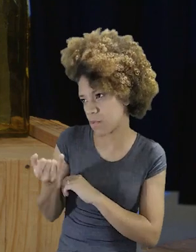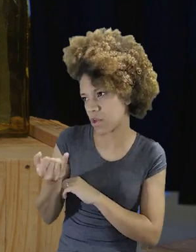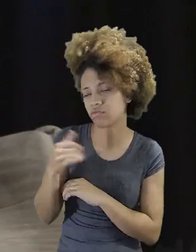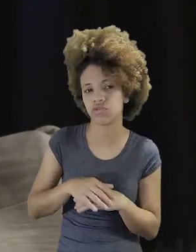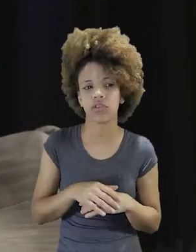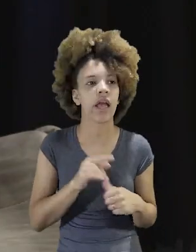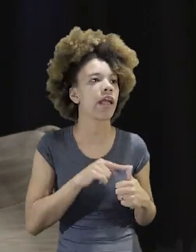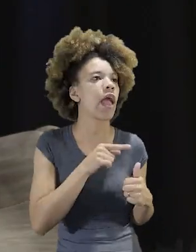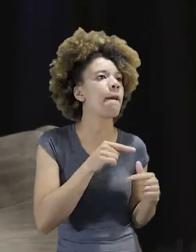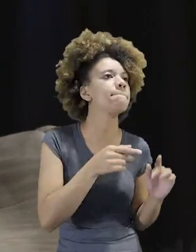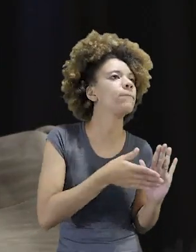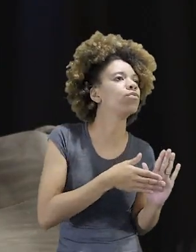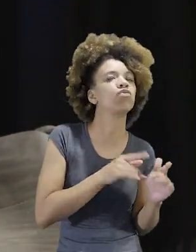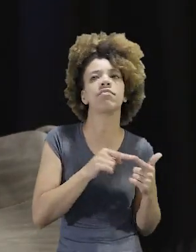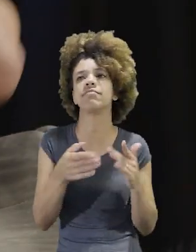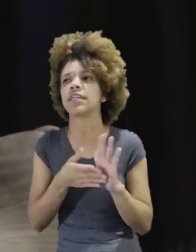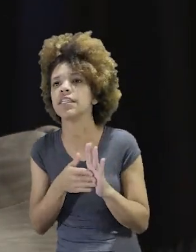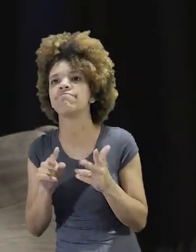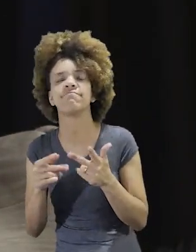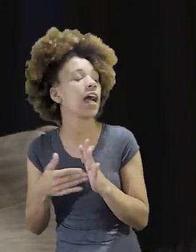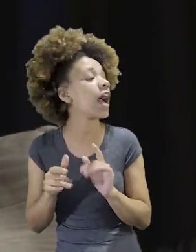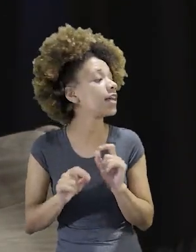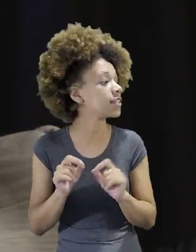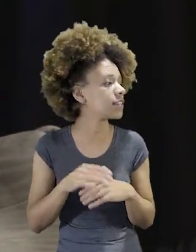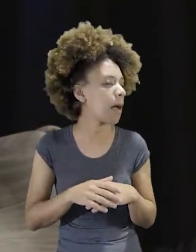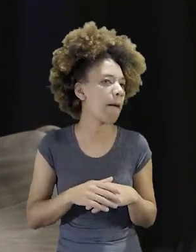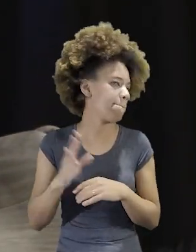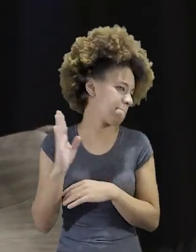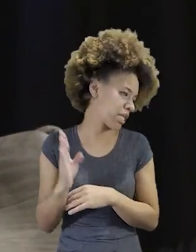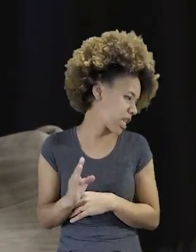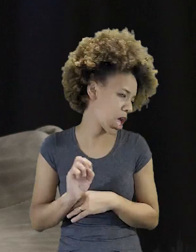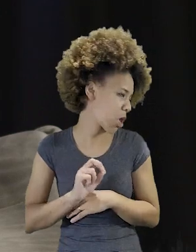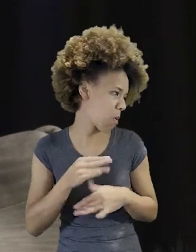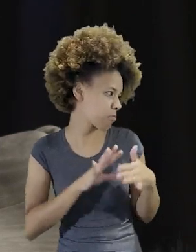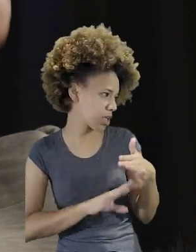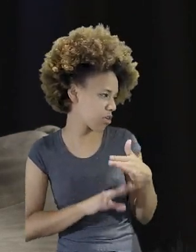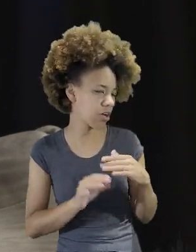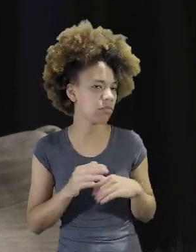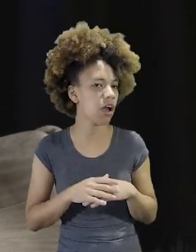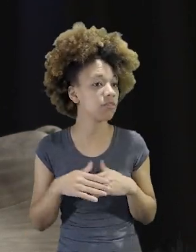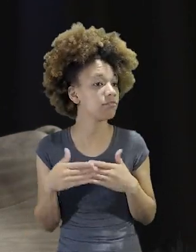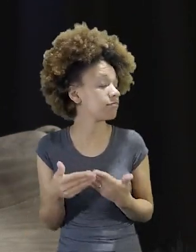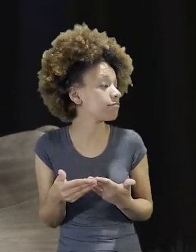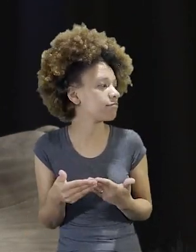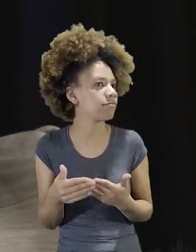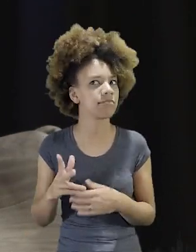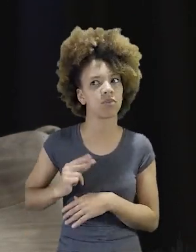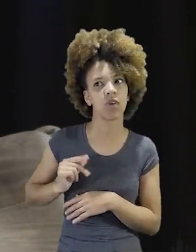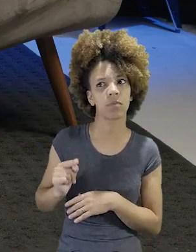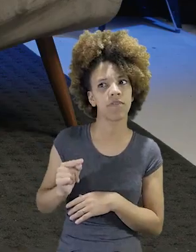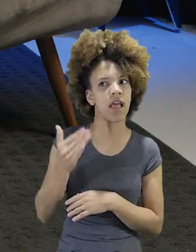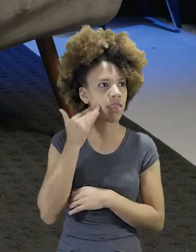fundamentais para vocês por causa disso tem que quem são os caras assim pode ser Brasileiro Internacional que você falaria tipo